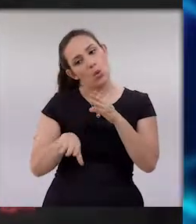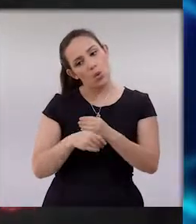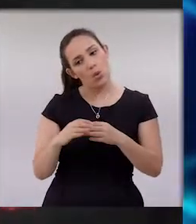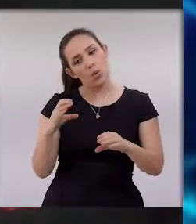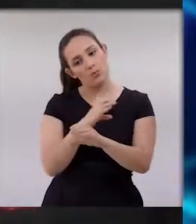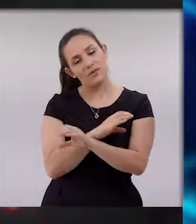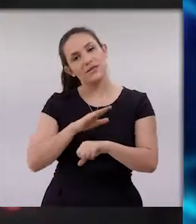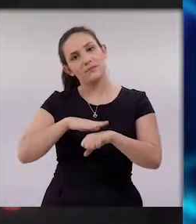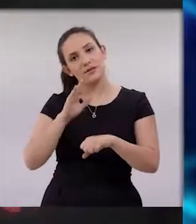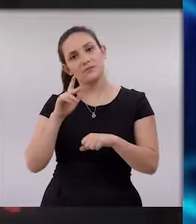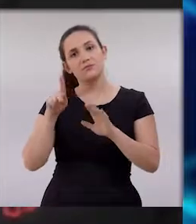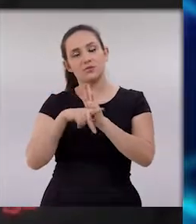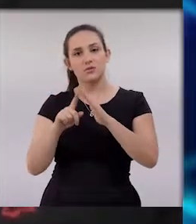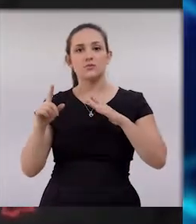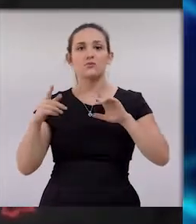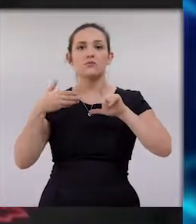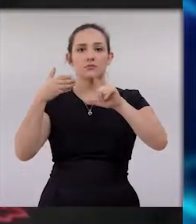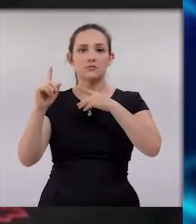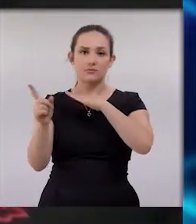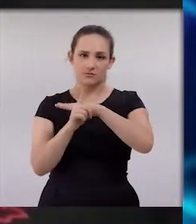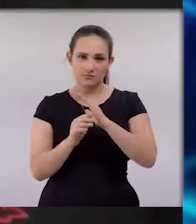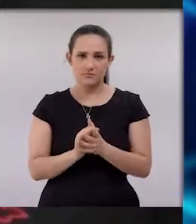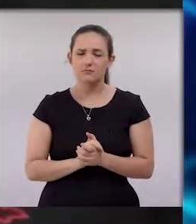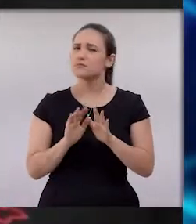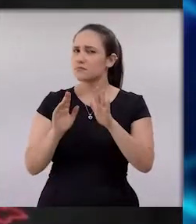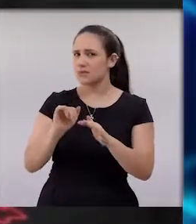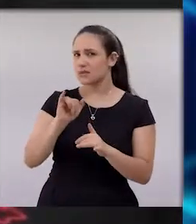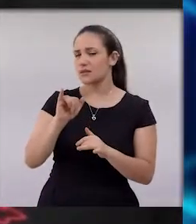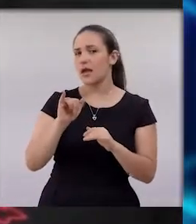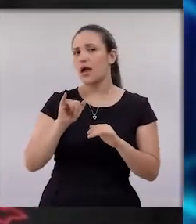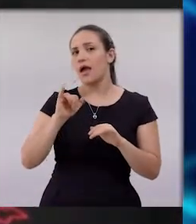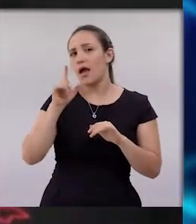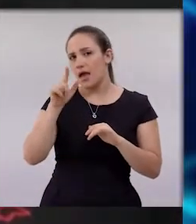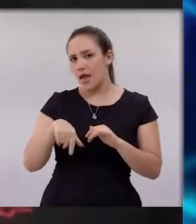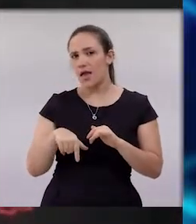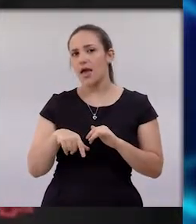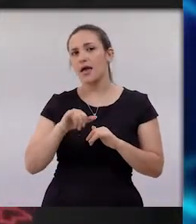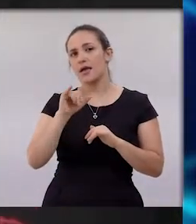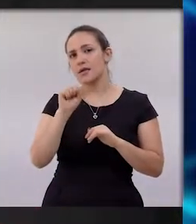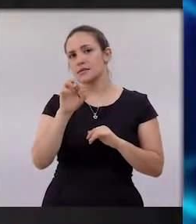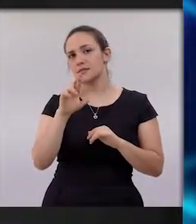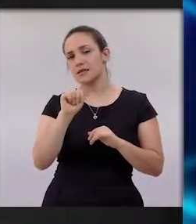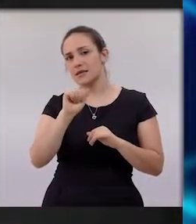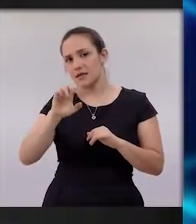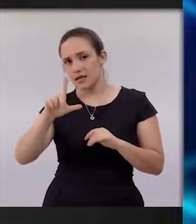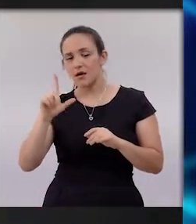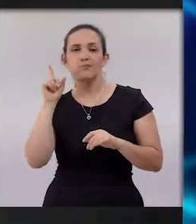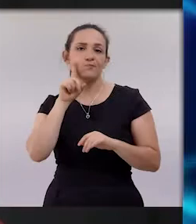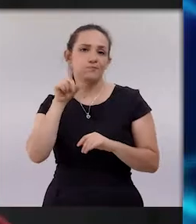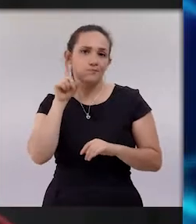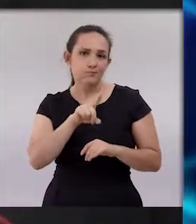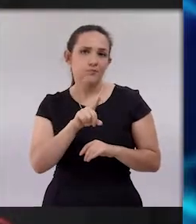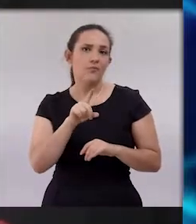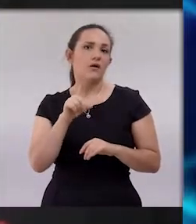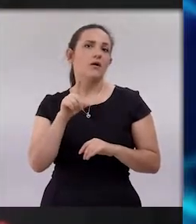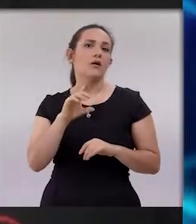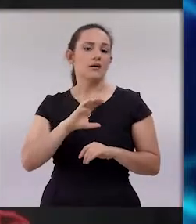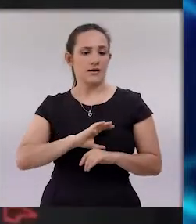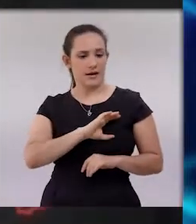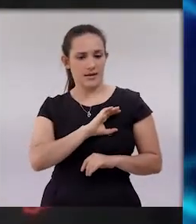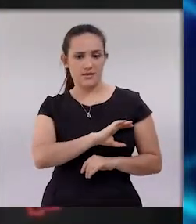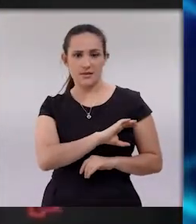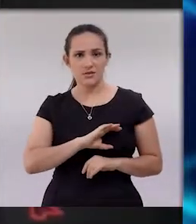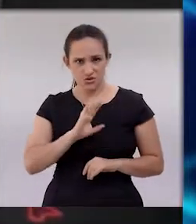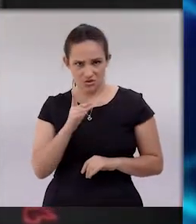robusta da telemedicina no Brasil. Porque em Israel, nos Estados Unidos, no Canadá, a telemedicina já é uma realidade, a